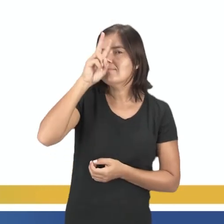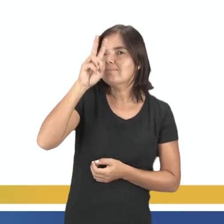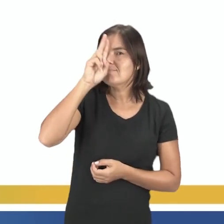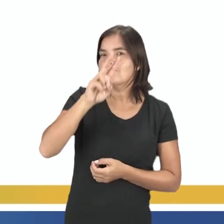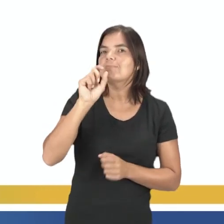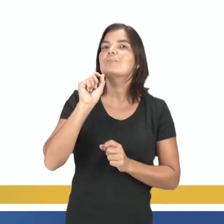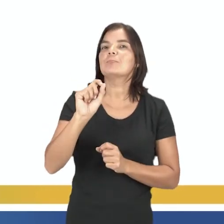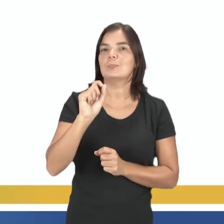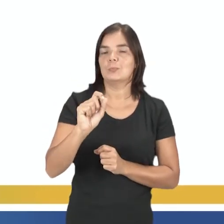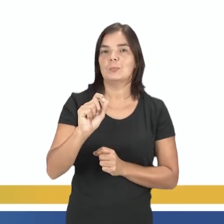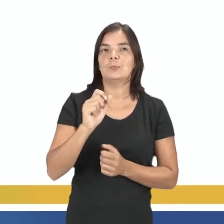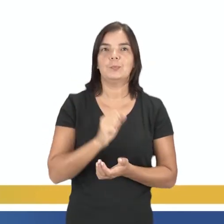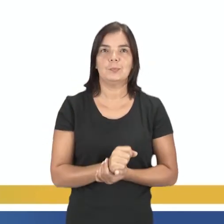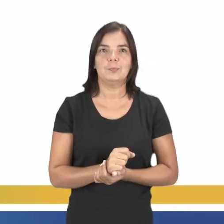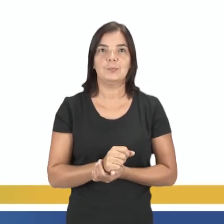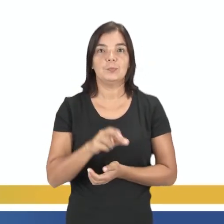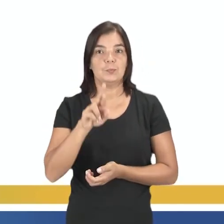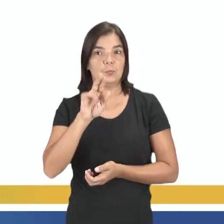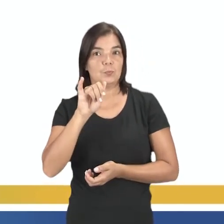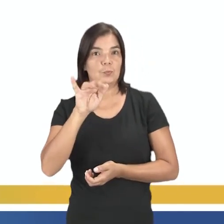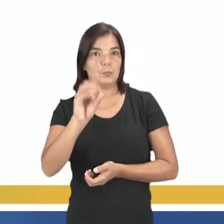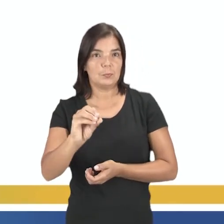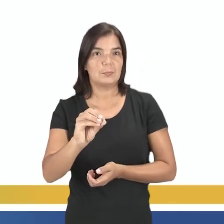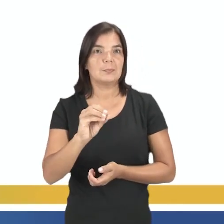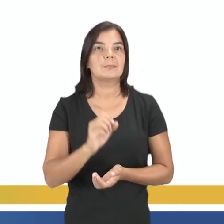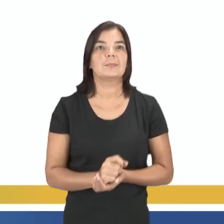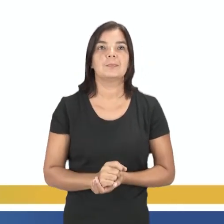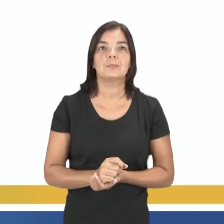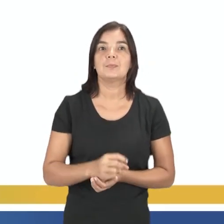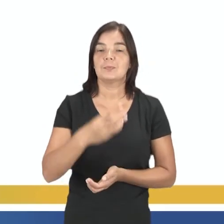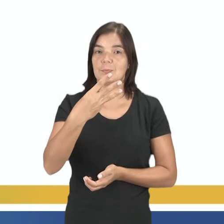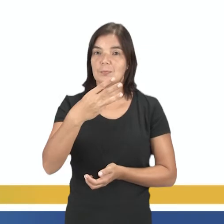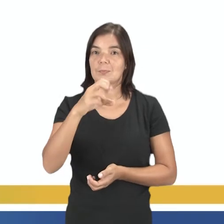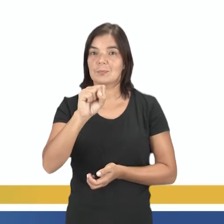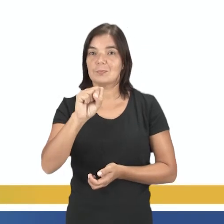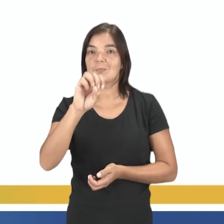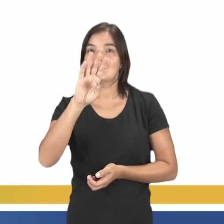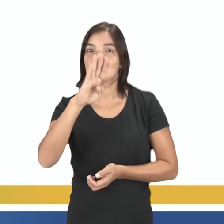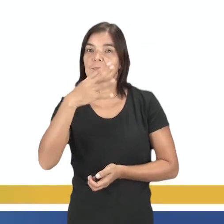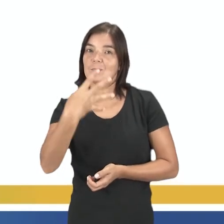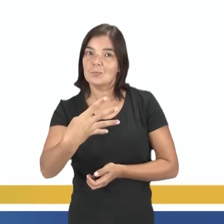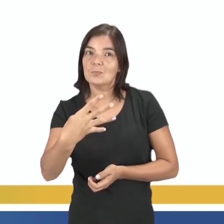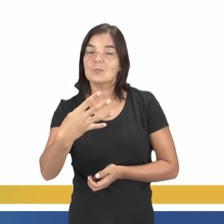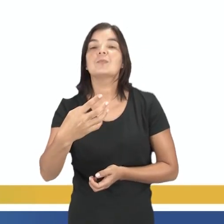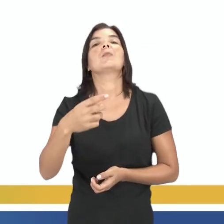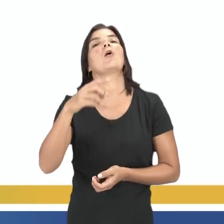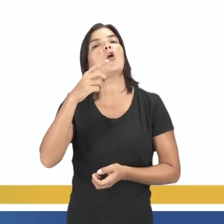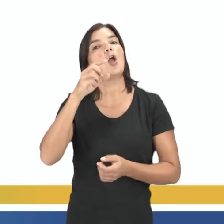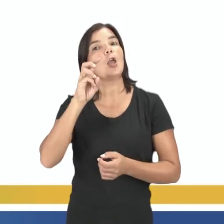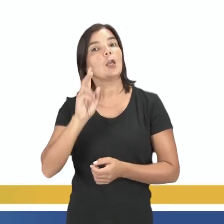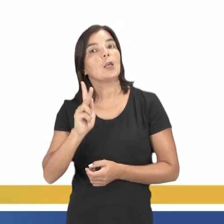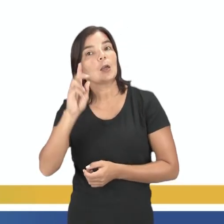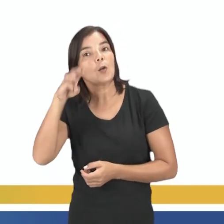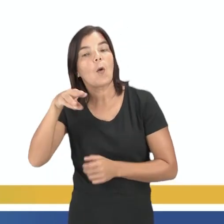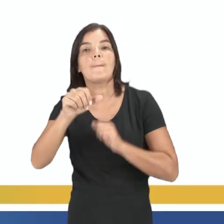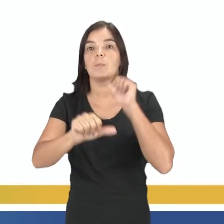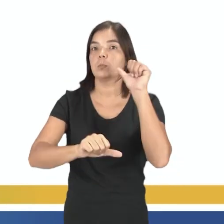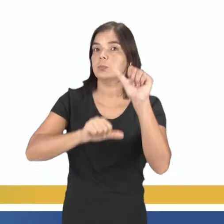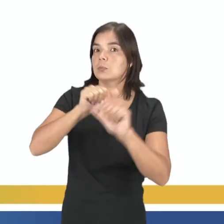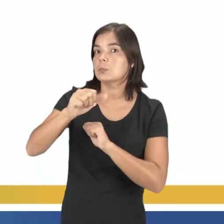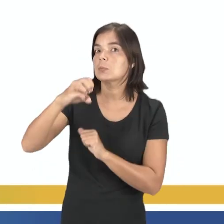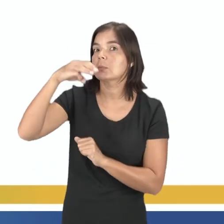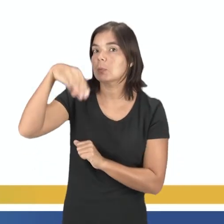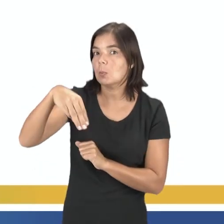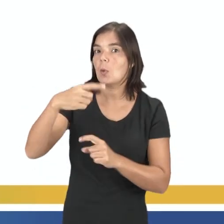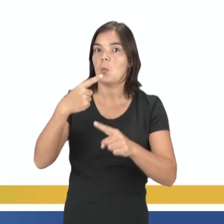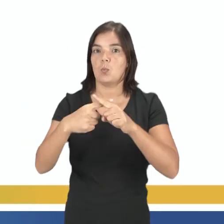coisa, o raio aqui, que é essa distância, ele deu em quilômetro, então, mais uma vez, você tem que transformar para metro, e para